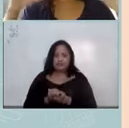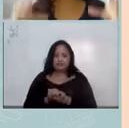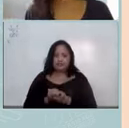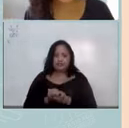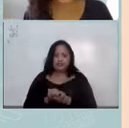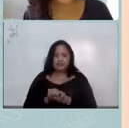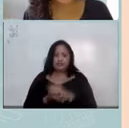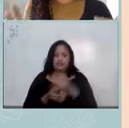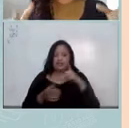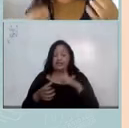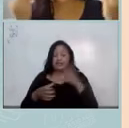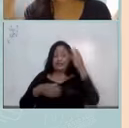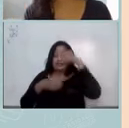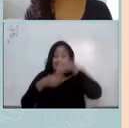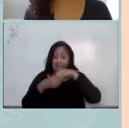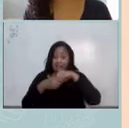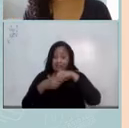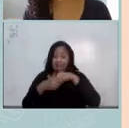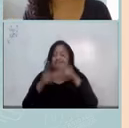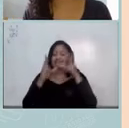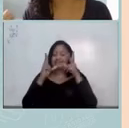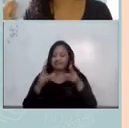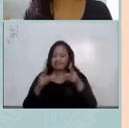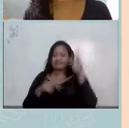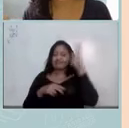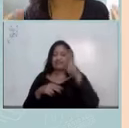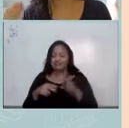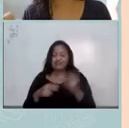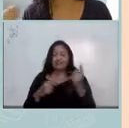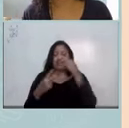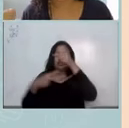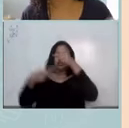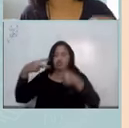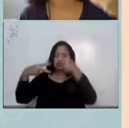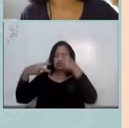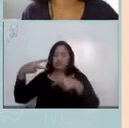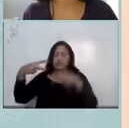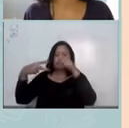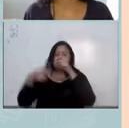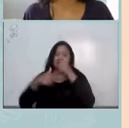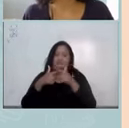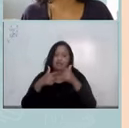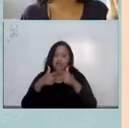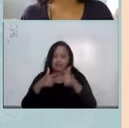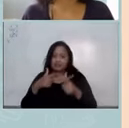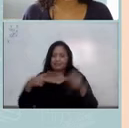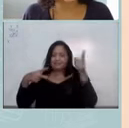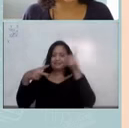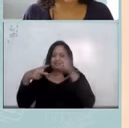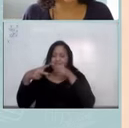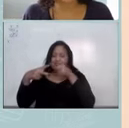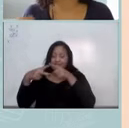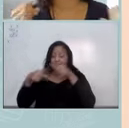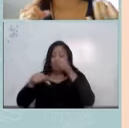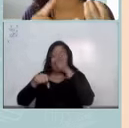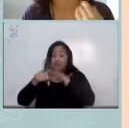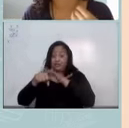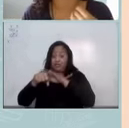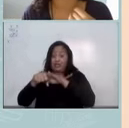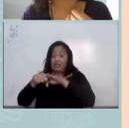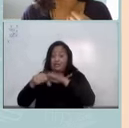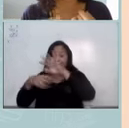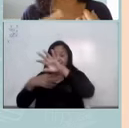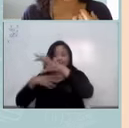aí a gente tem, dentro do mesmo país, essas duas situações. A gente tem que lidar com as doenças crônicas não transmissíveis, que são,